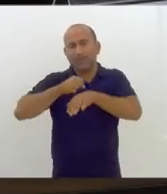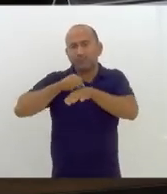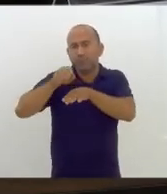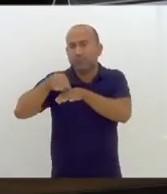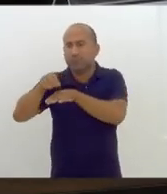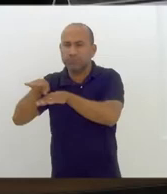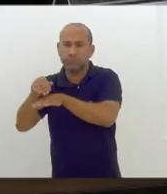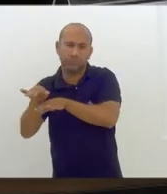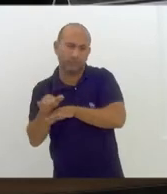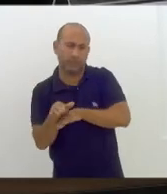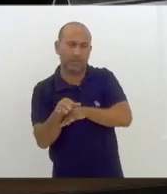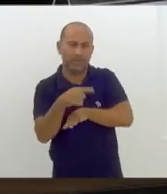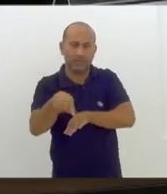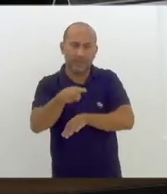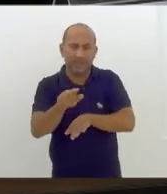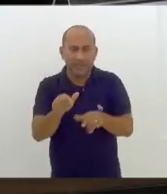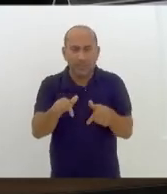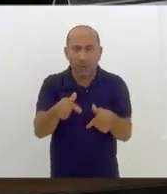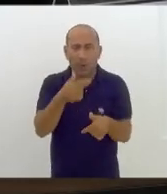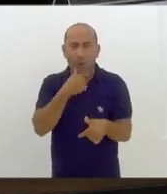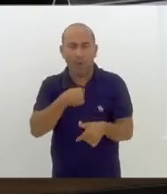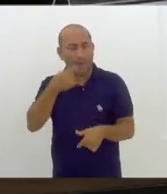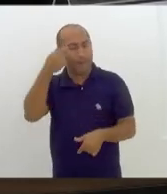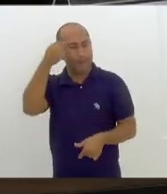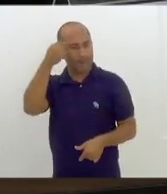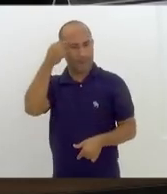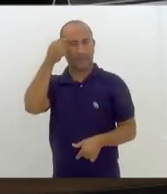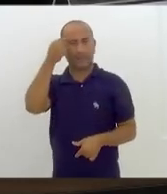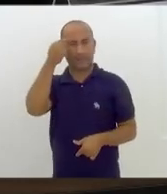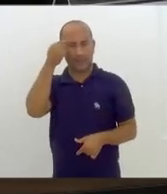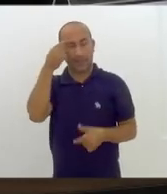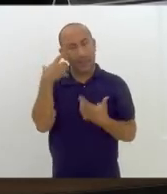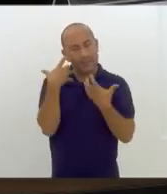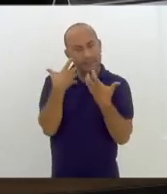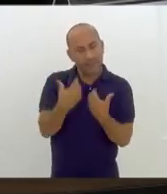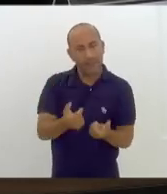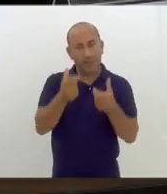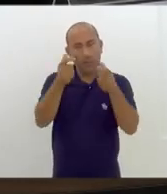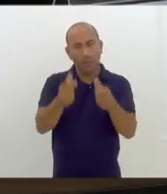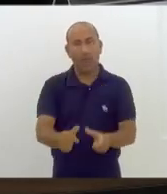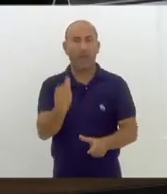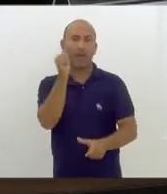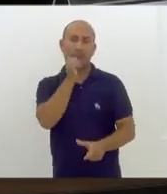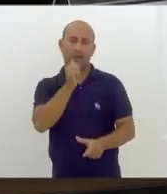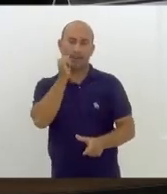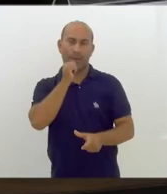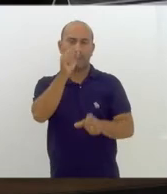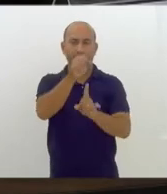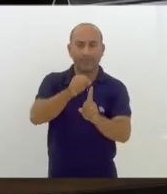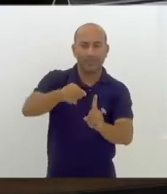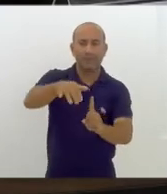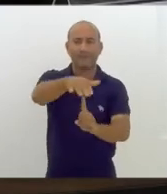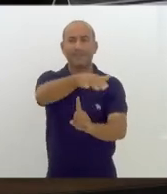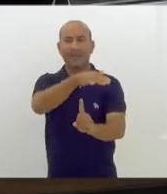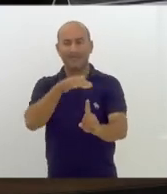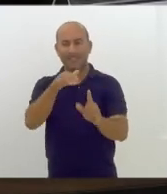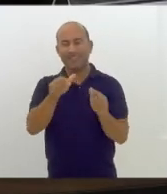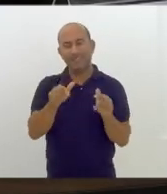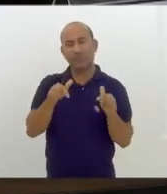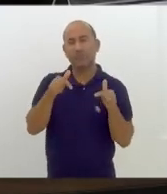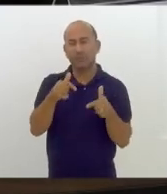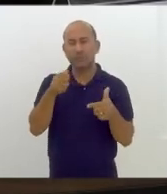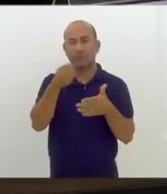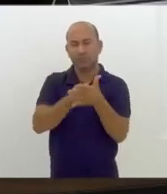homens que pensam o lugar da mulher na sociedade e que sejam atores da luta das mulheres